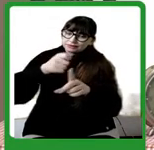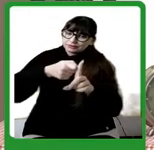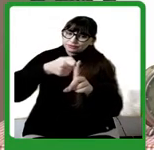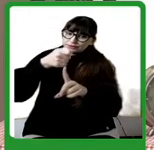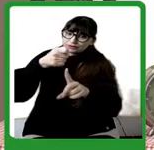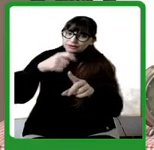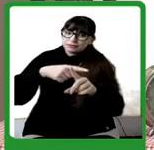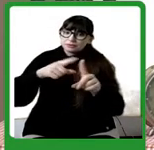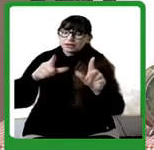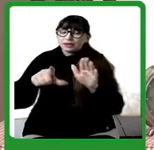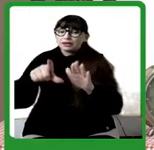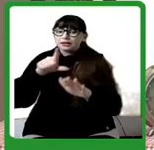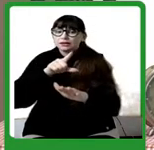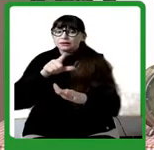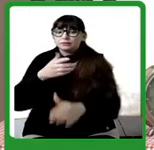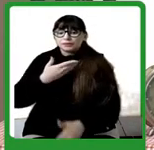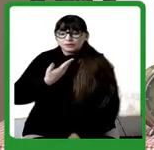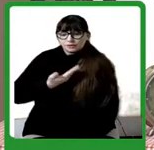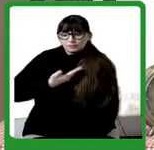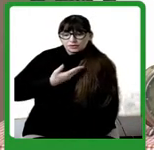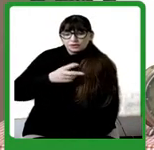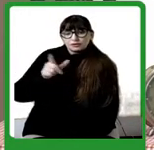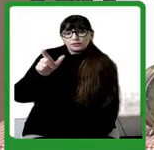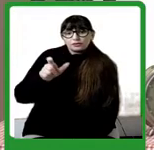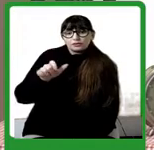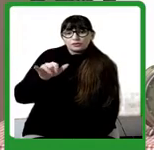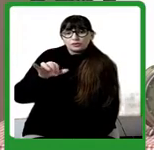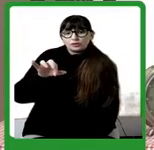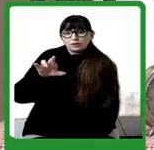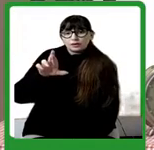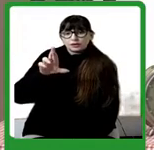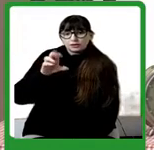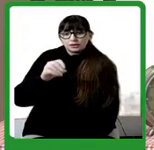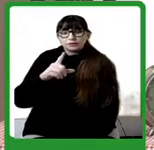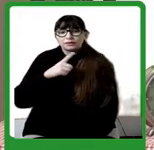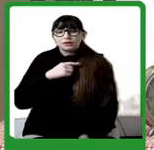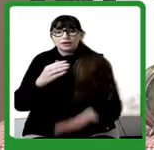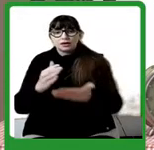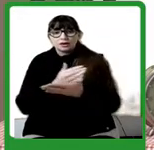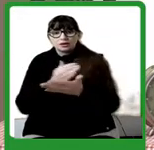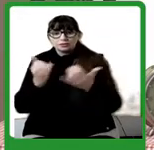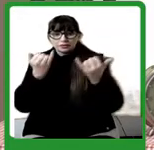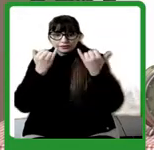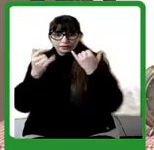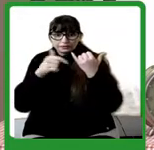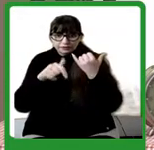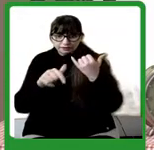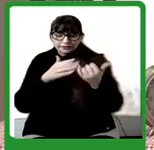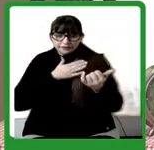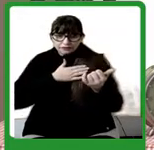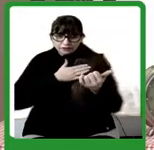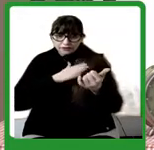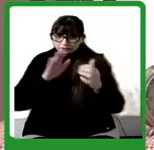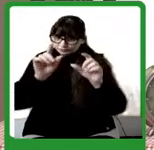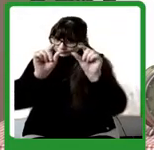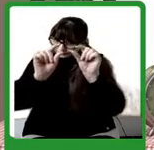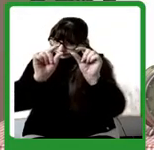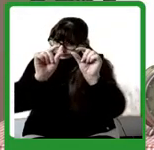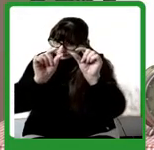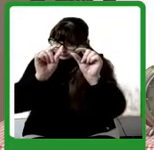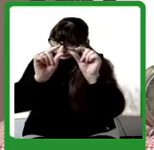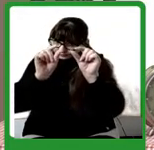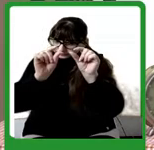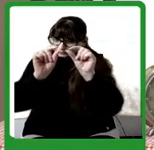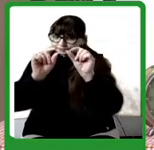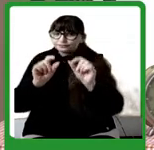meu colega Rodrigo aqui, ele tem algumas informações que vocês vão gostar. Então, espere só mais um pouquinho antes de